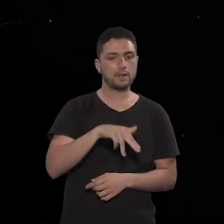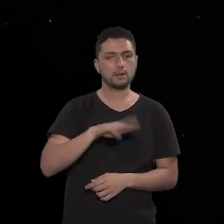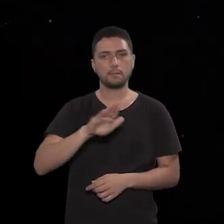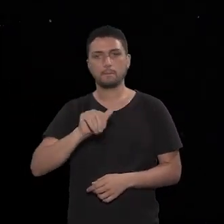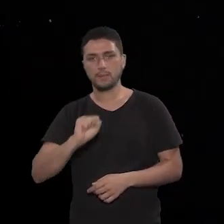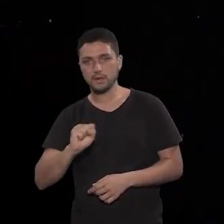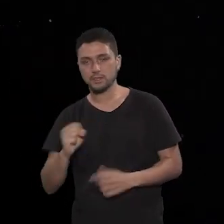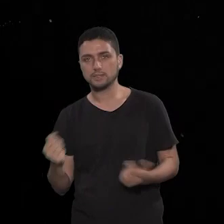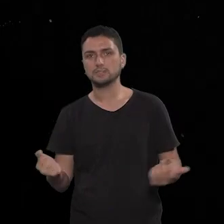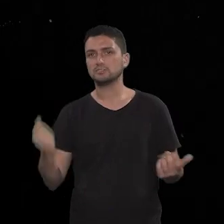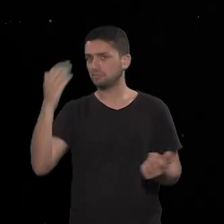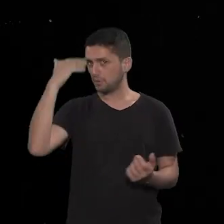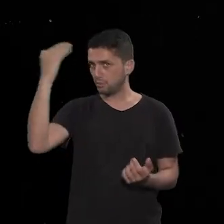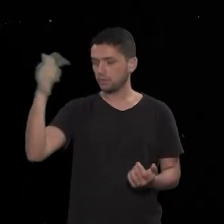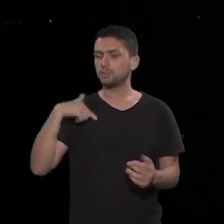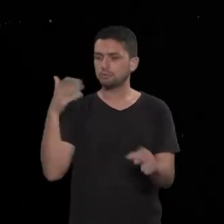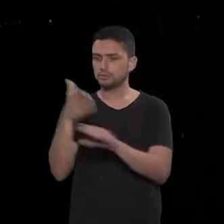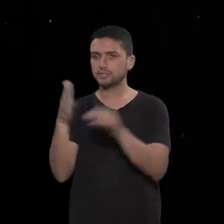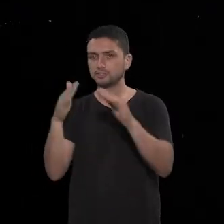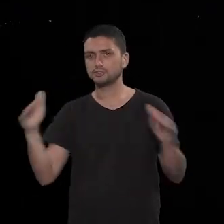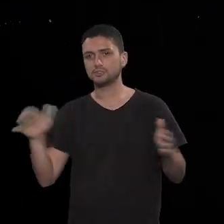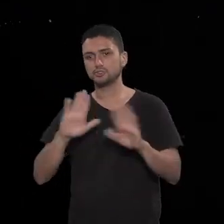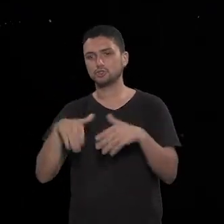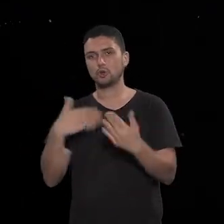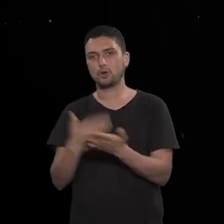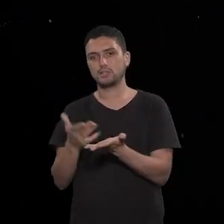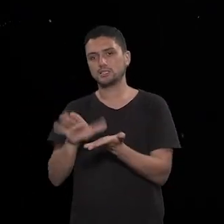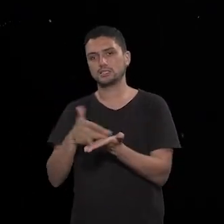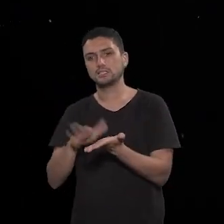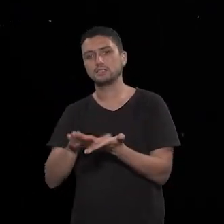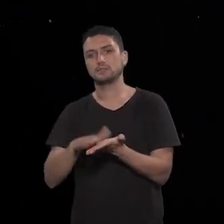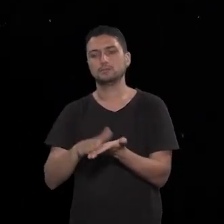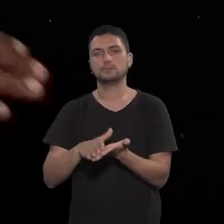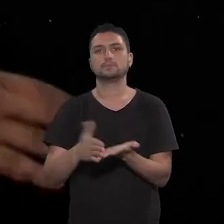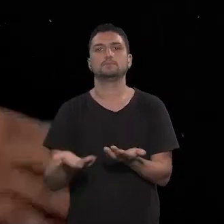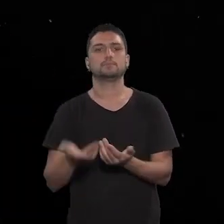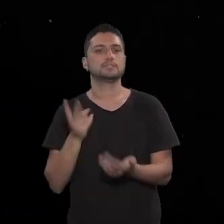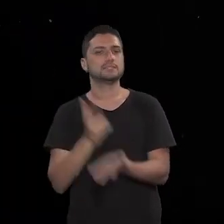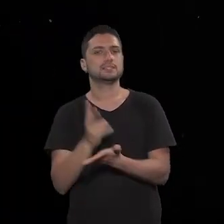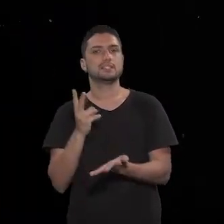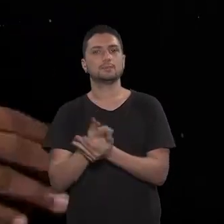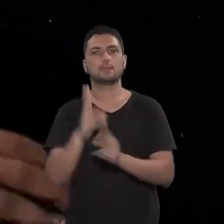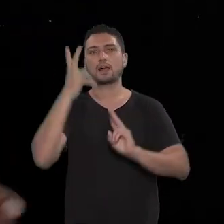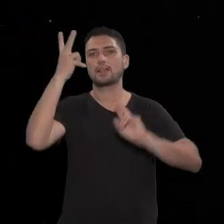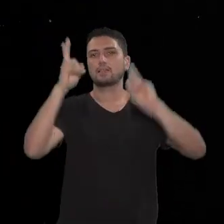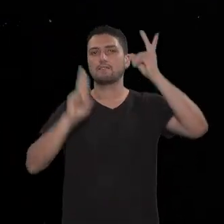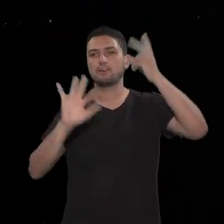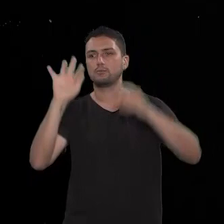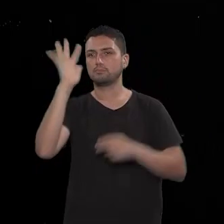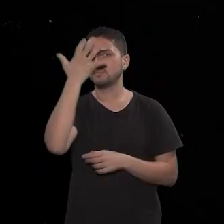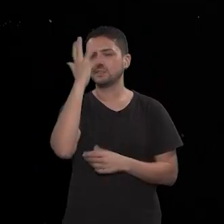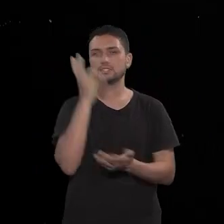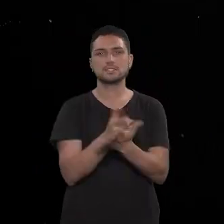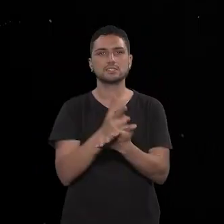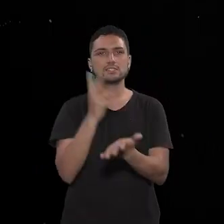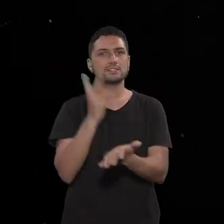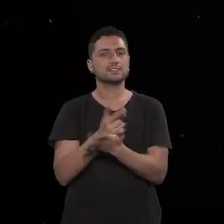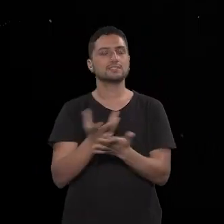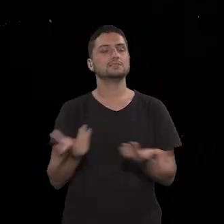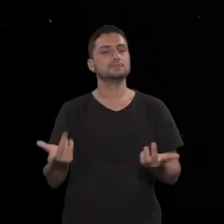Famosa. Bambas da Algia. E peguei não tinha como, Bambas ganhando todos os carnavais,